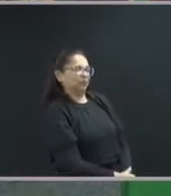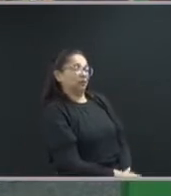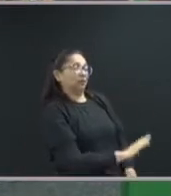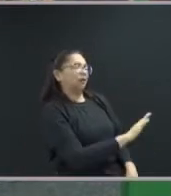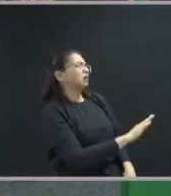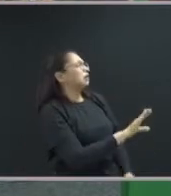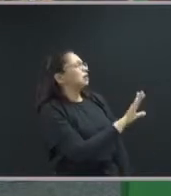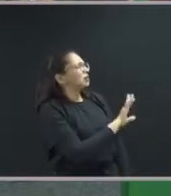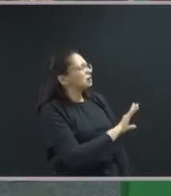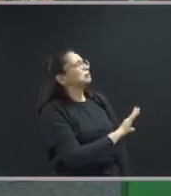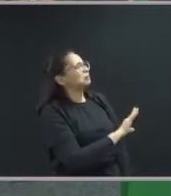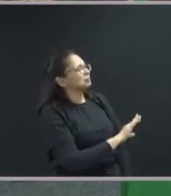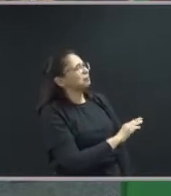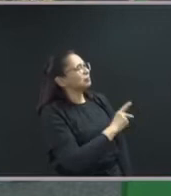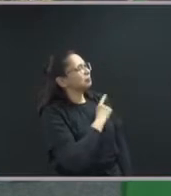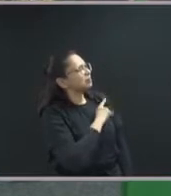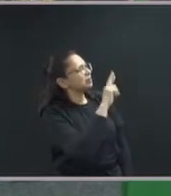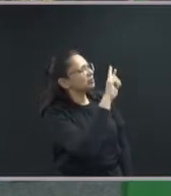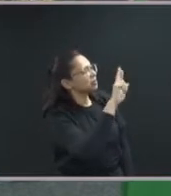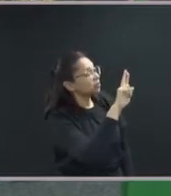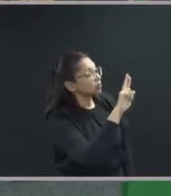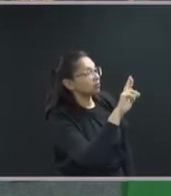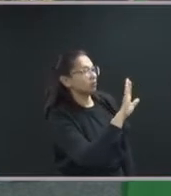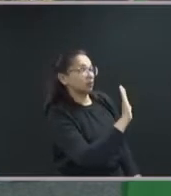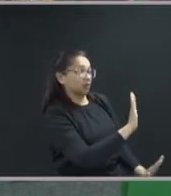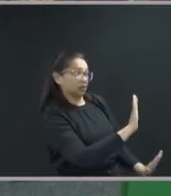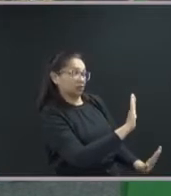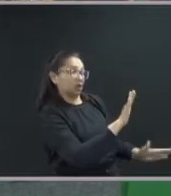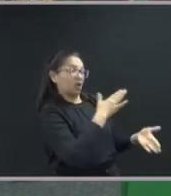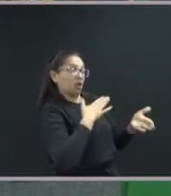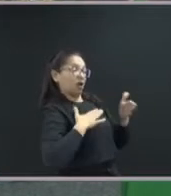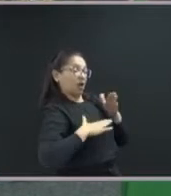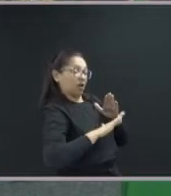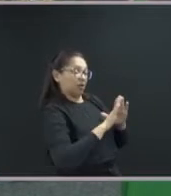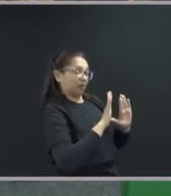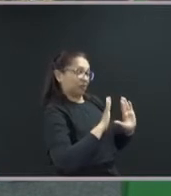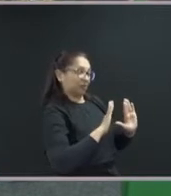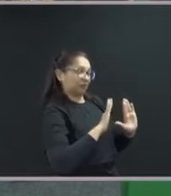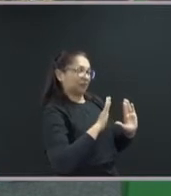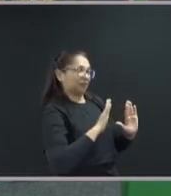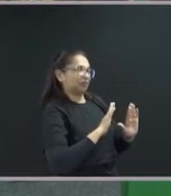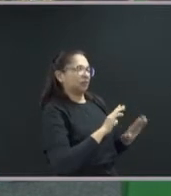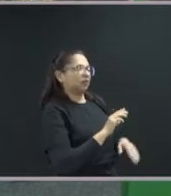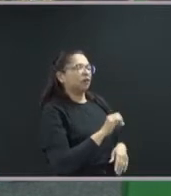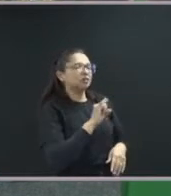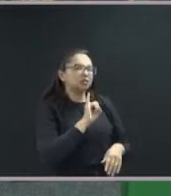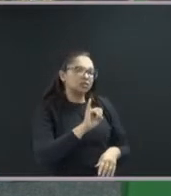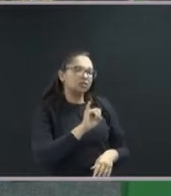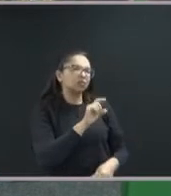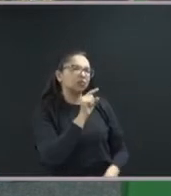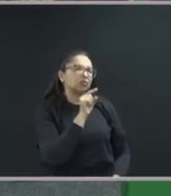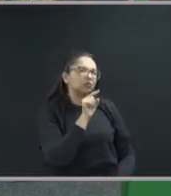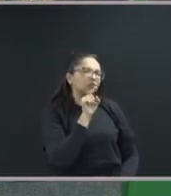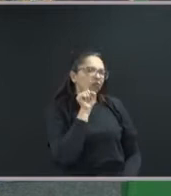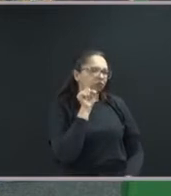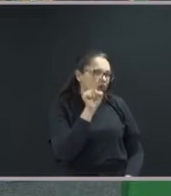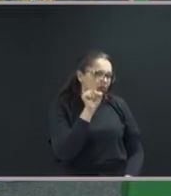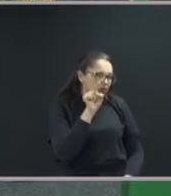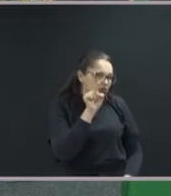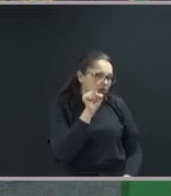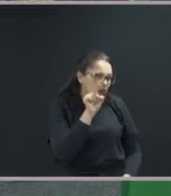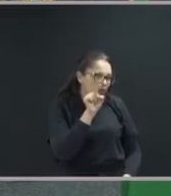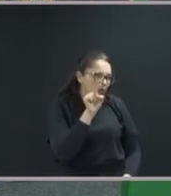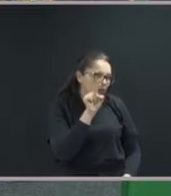que o amor encoberto não serve para nada. Você vê o seu irmão errando, não toma uma atitude de